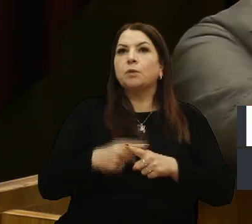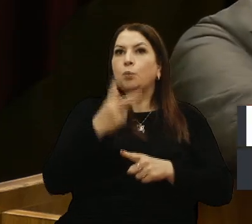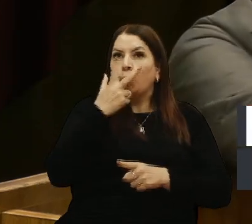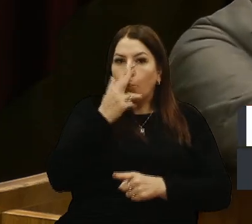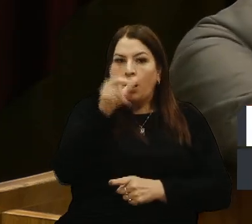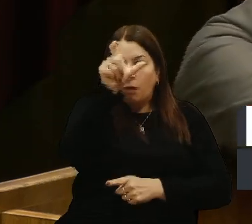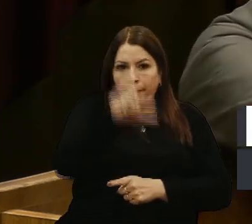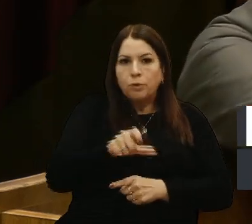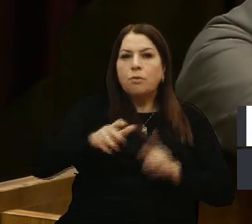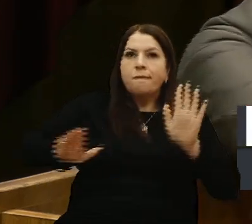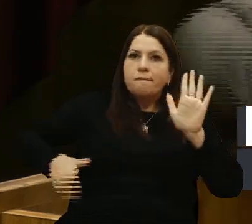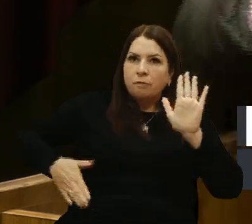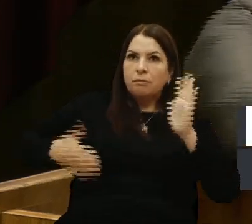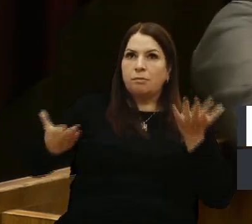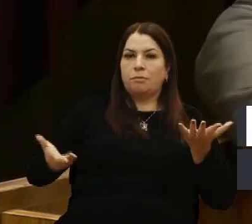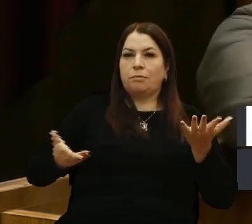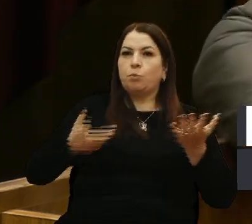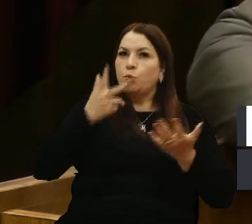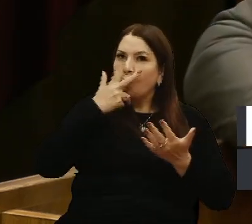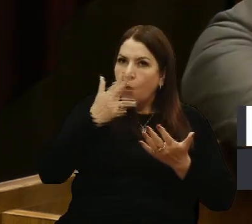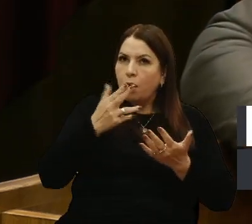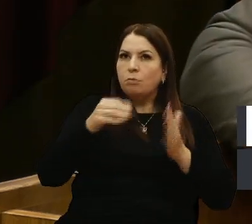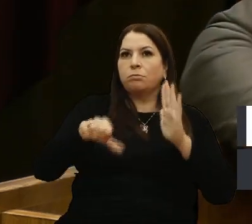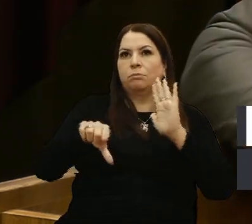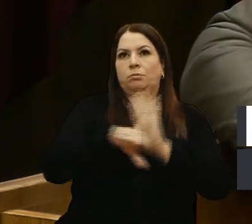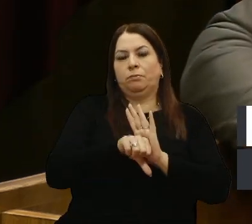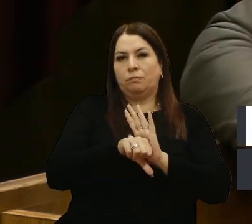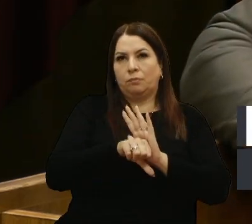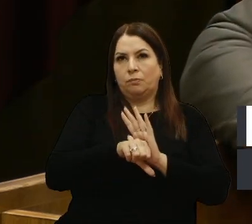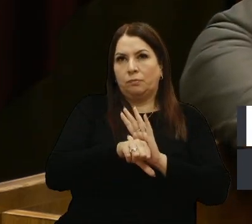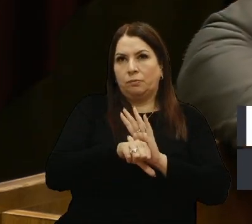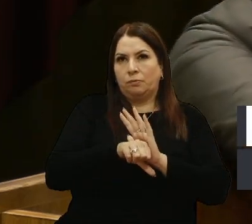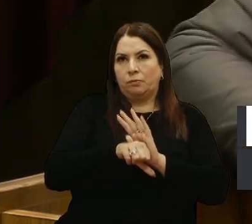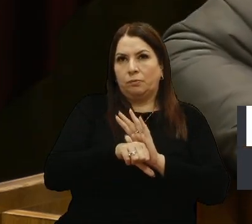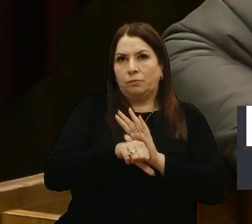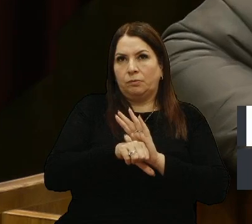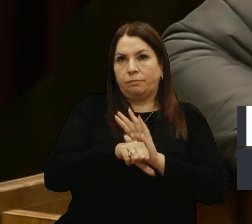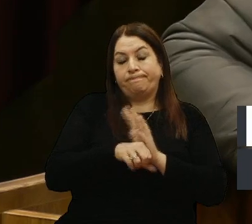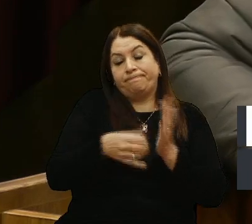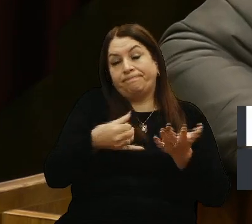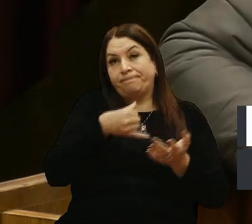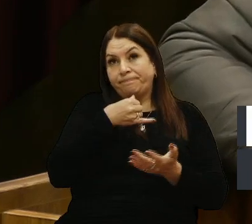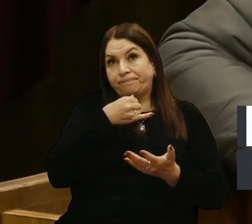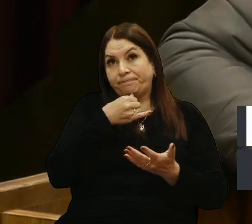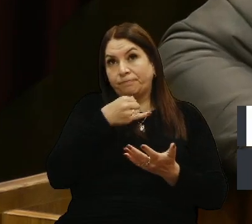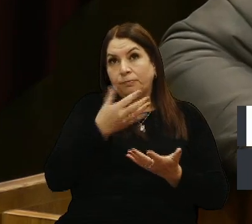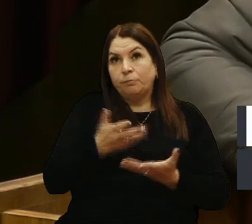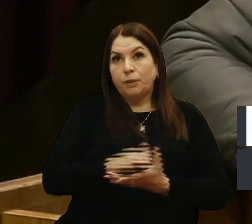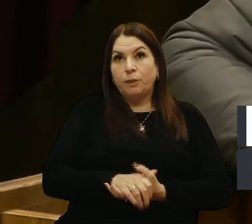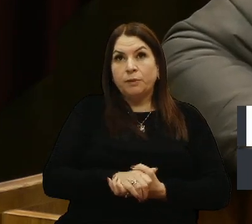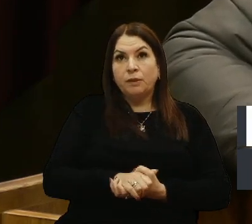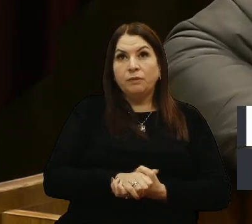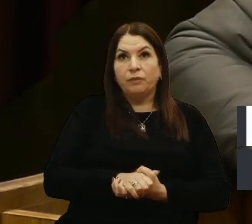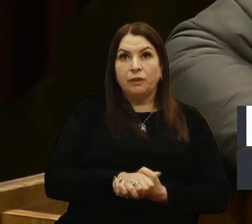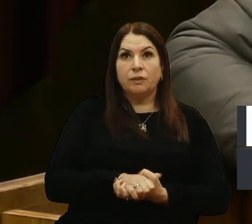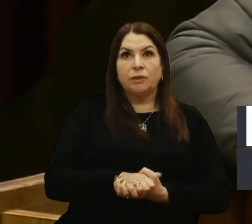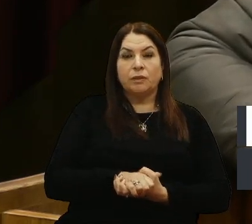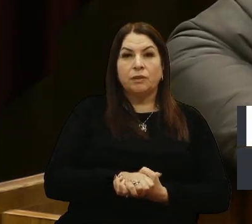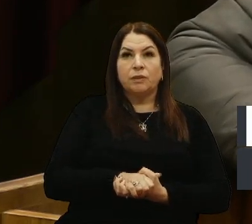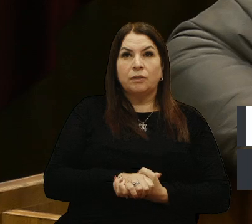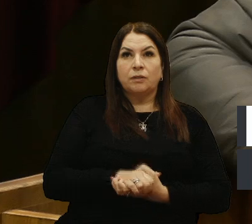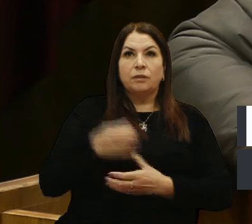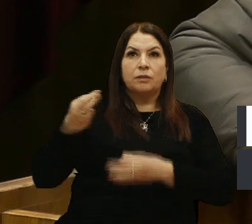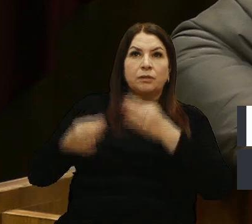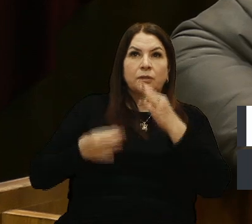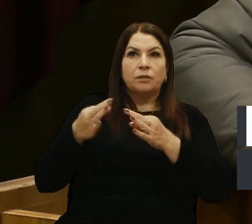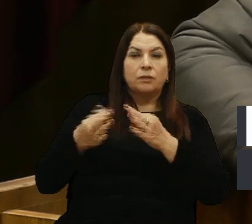mesmo vagabundo pelos mesmos crimes e, infelizmente, a